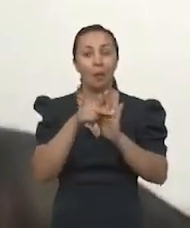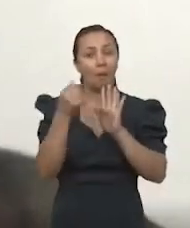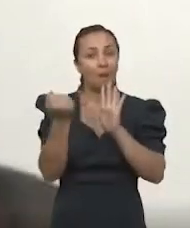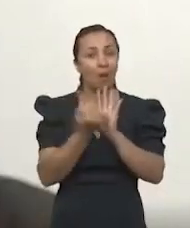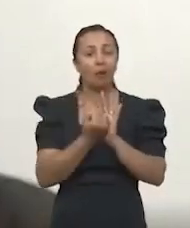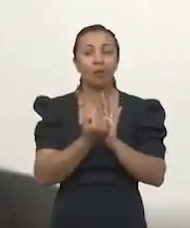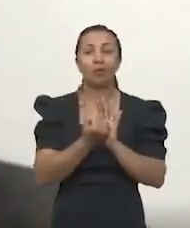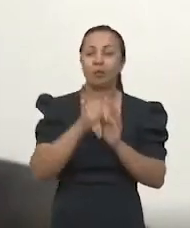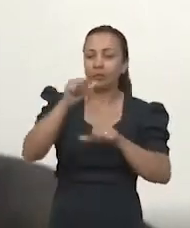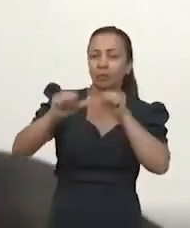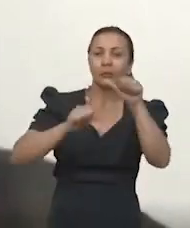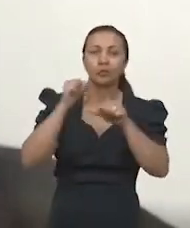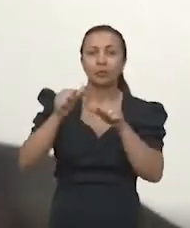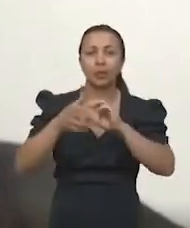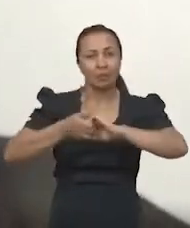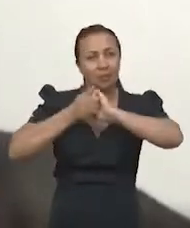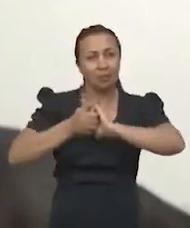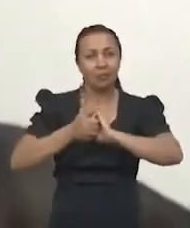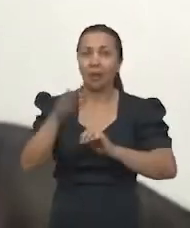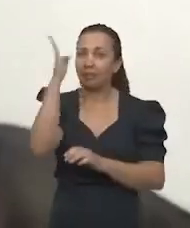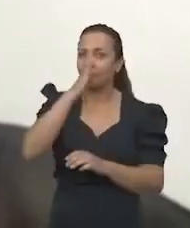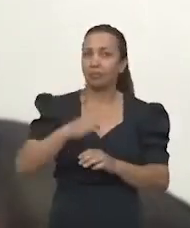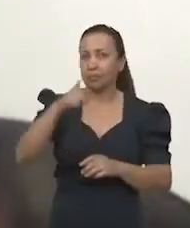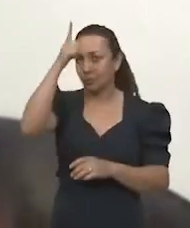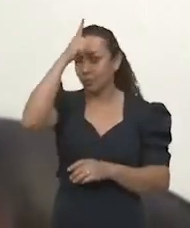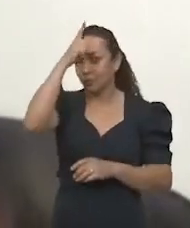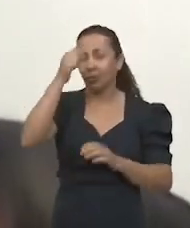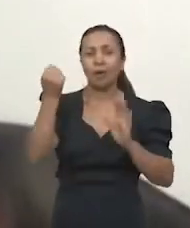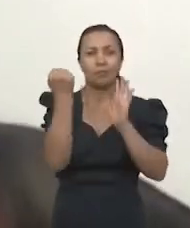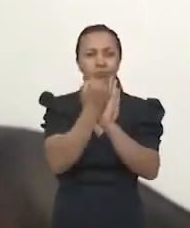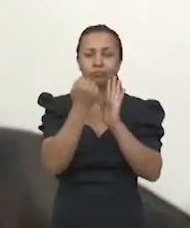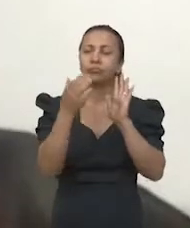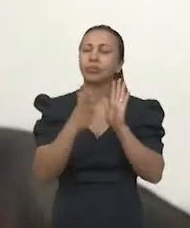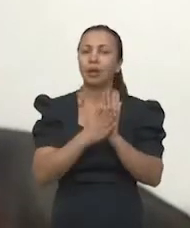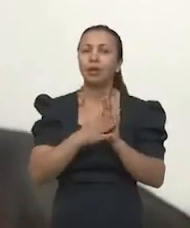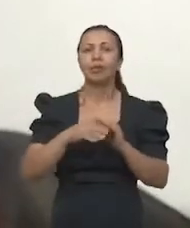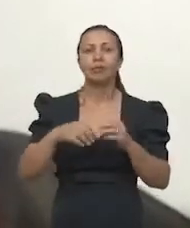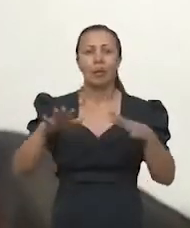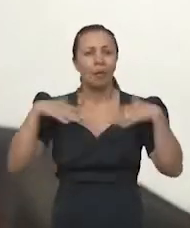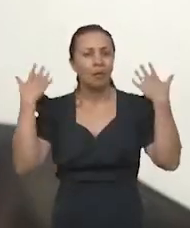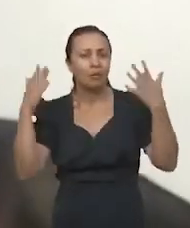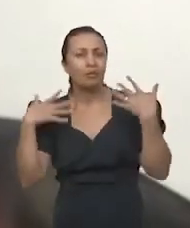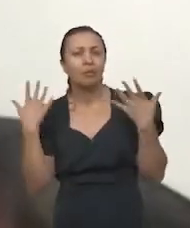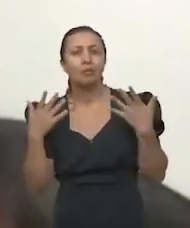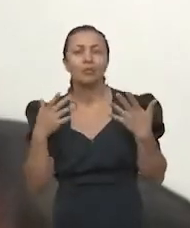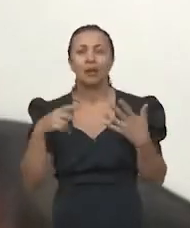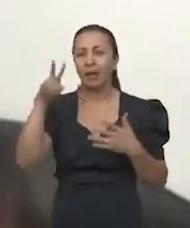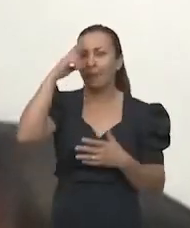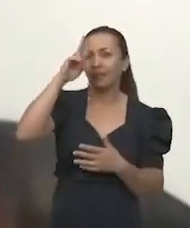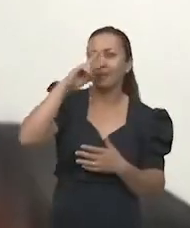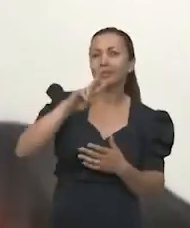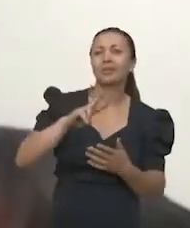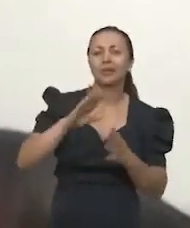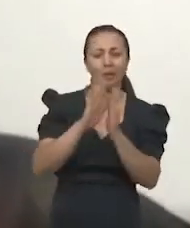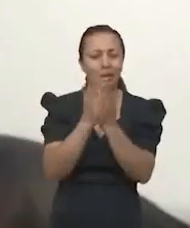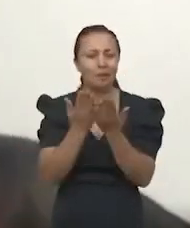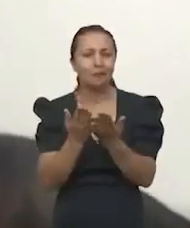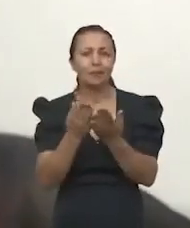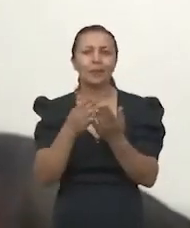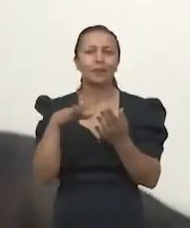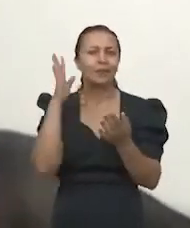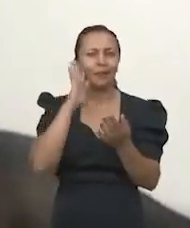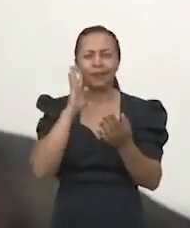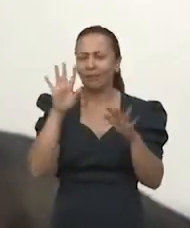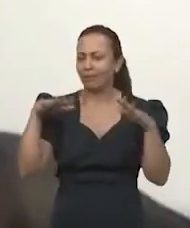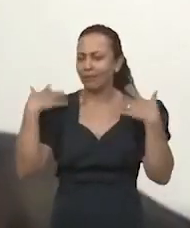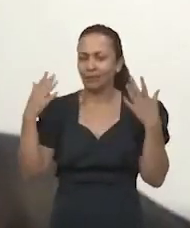protocolo que foi desenvolvido em parceria Brasil e Alemanha, né? É um protocolo muito lúdico, porque é uma historinha, na verdade, é um